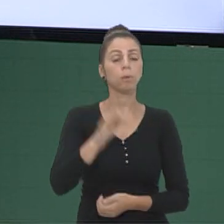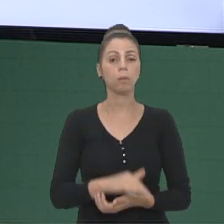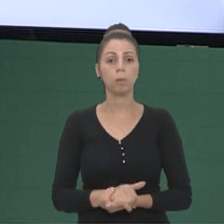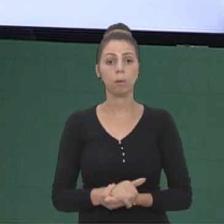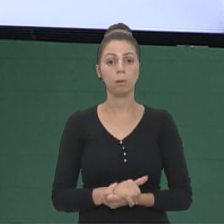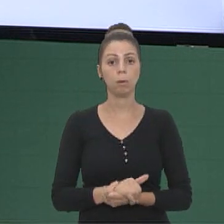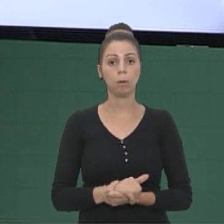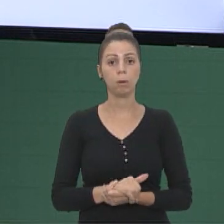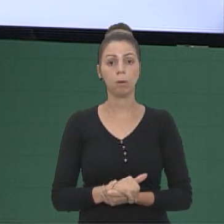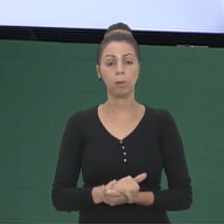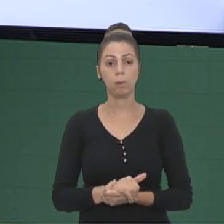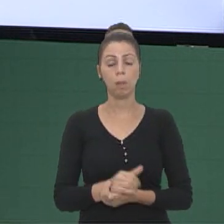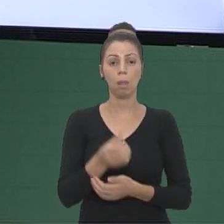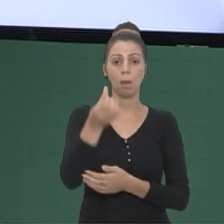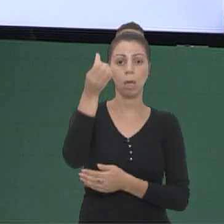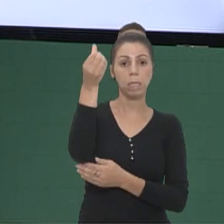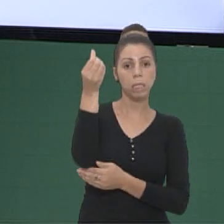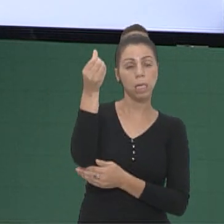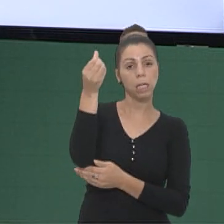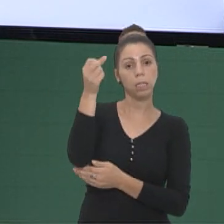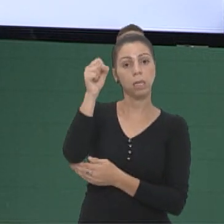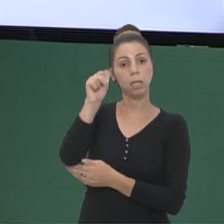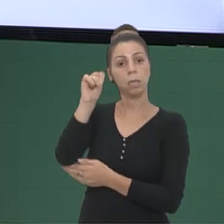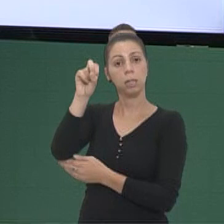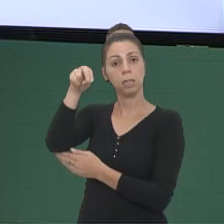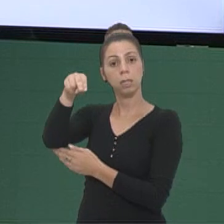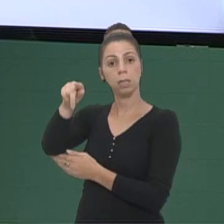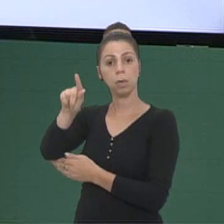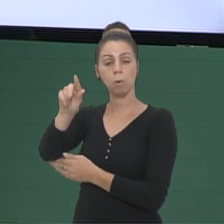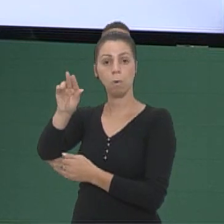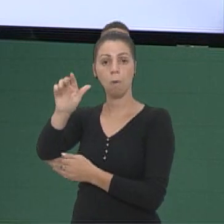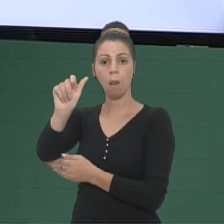seis pessoas, três do singular e três do plural, ok?